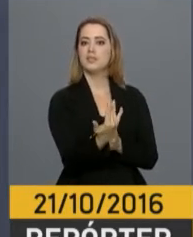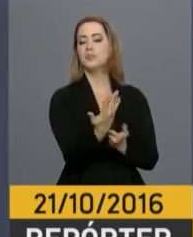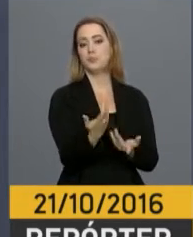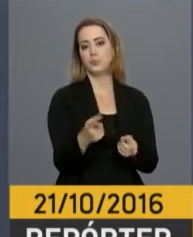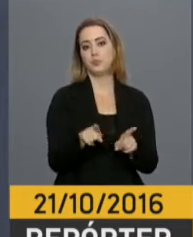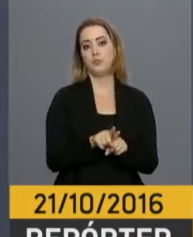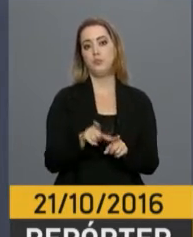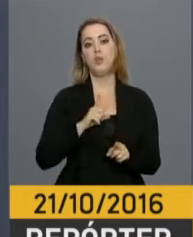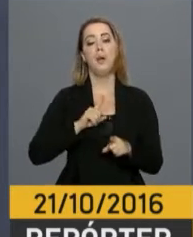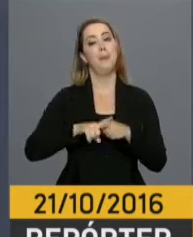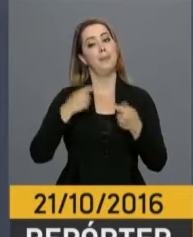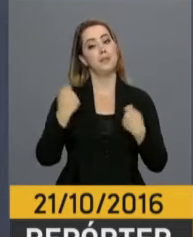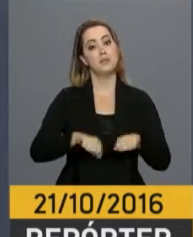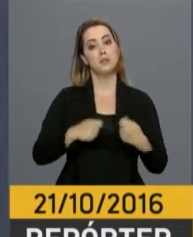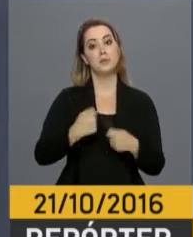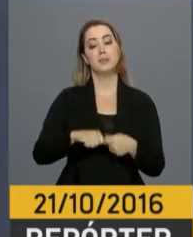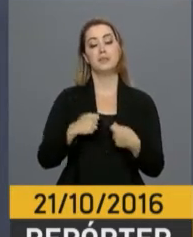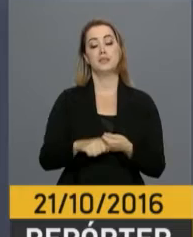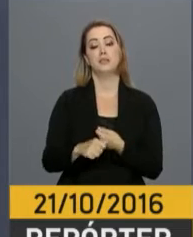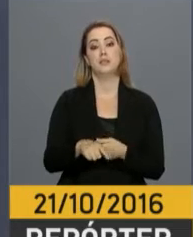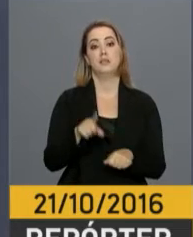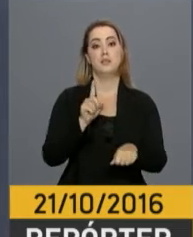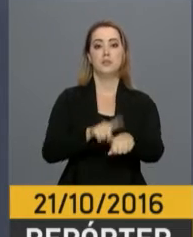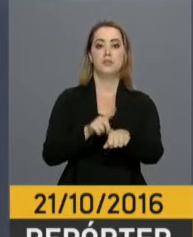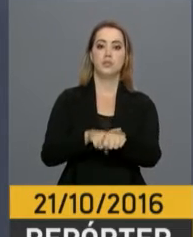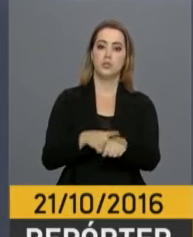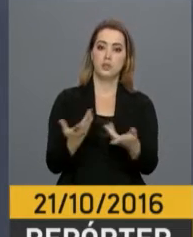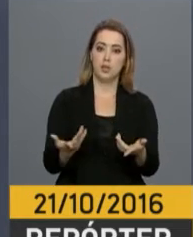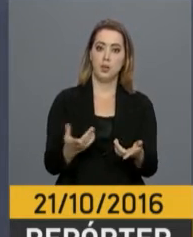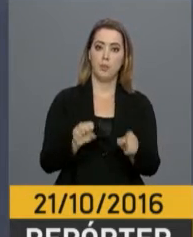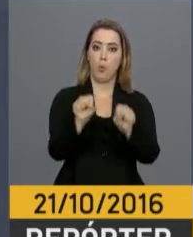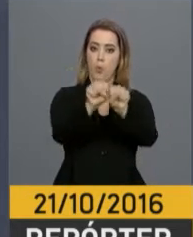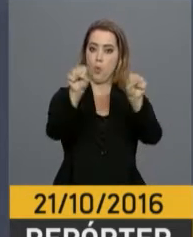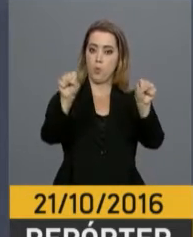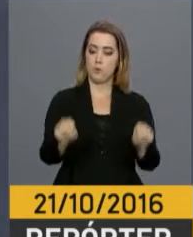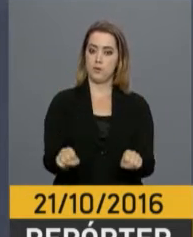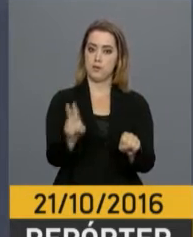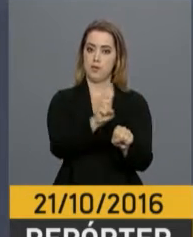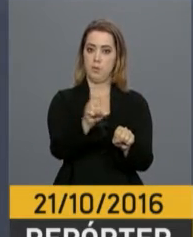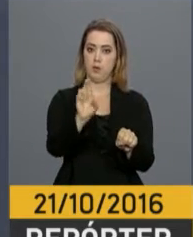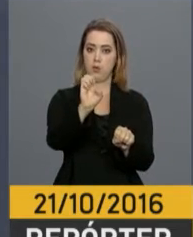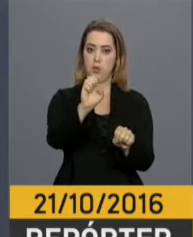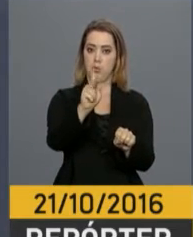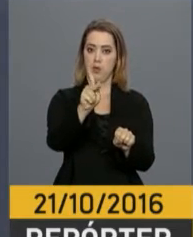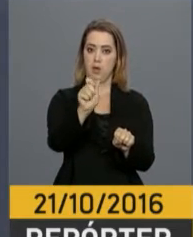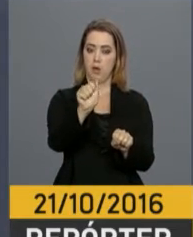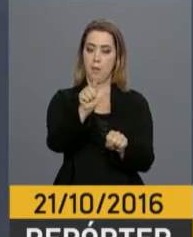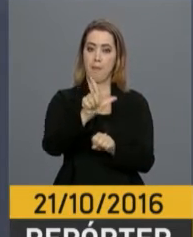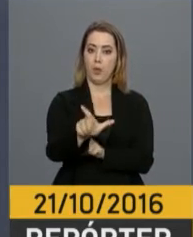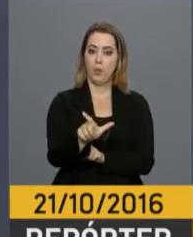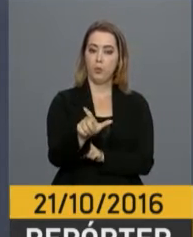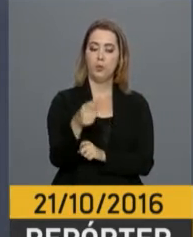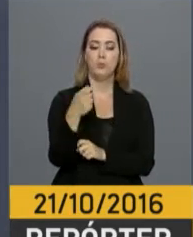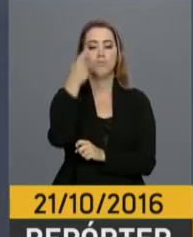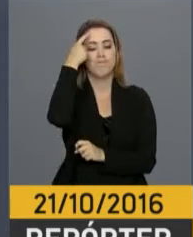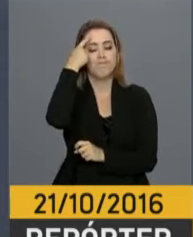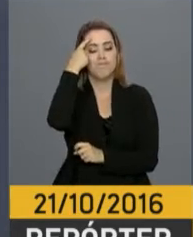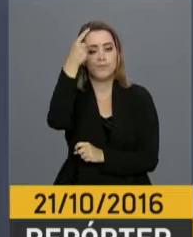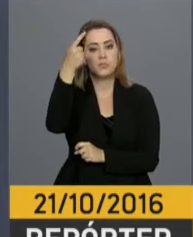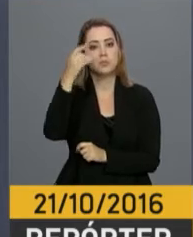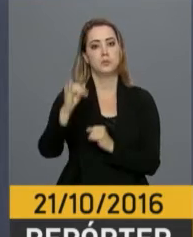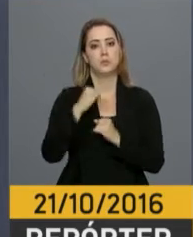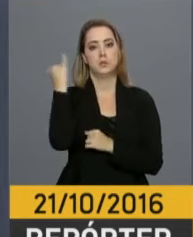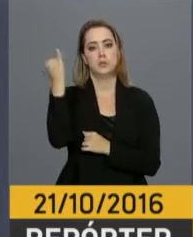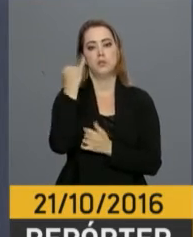levava tempo. A ideia do EPOL é ganhar tempo de forma inteligente. Não é só, e por